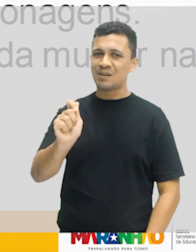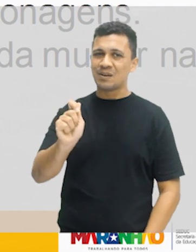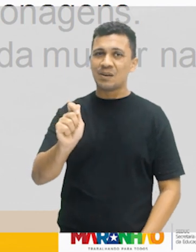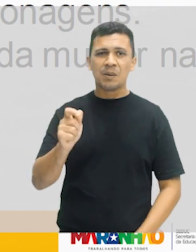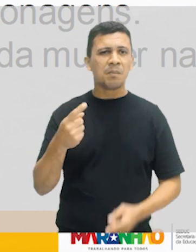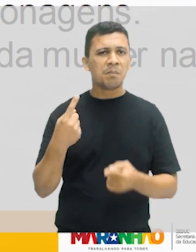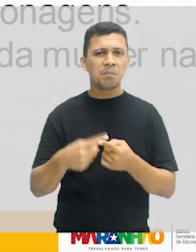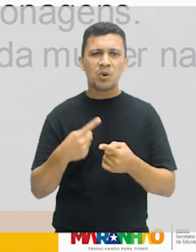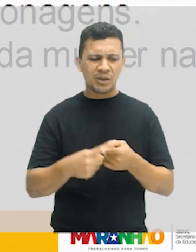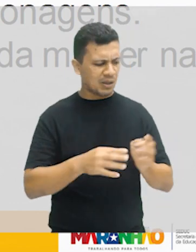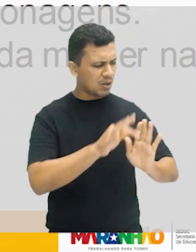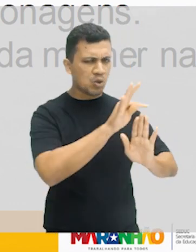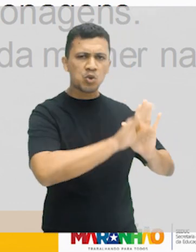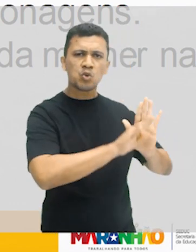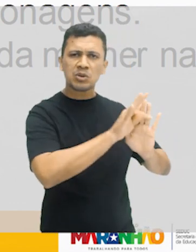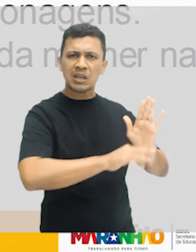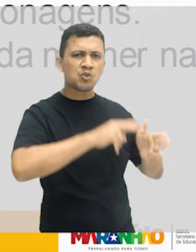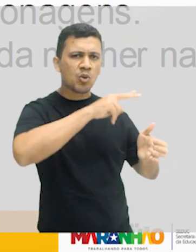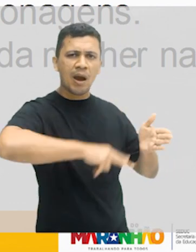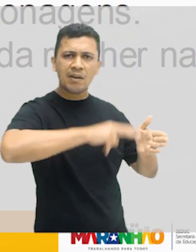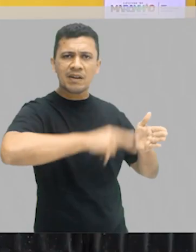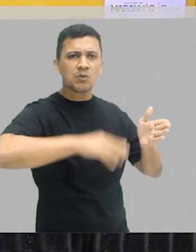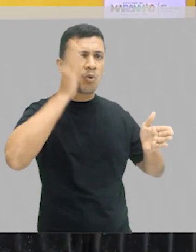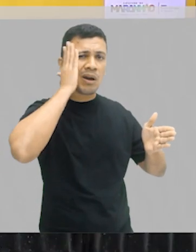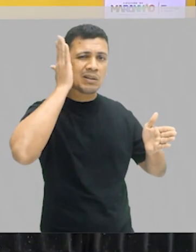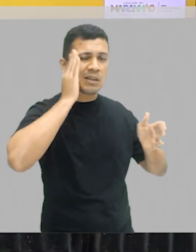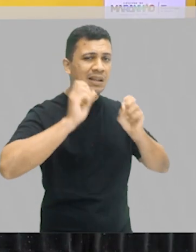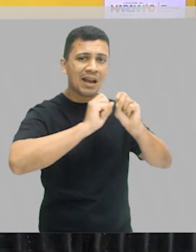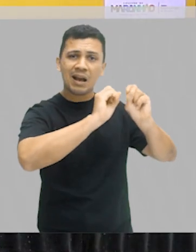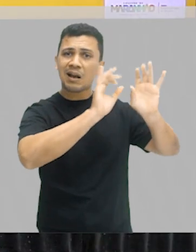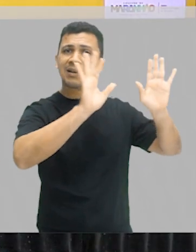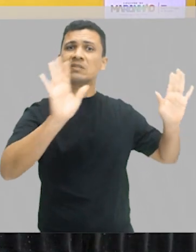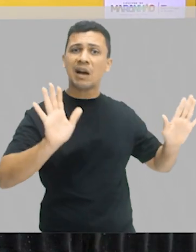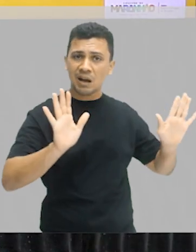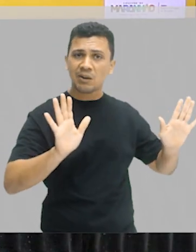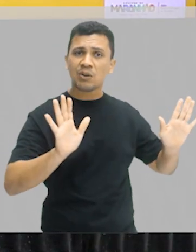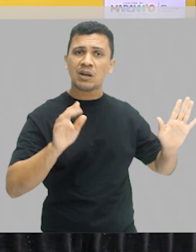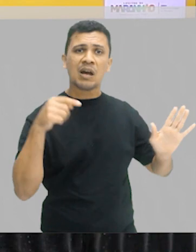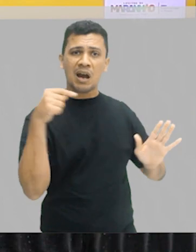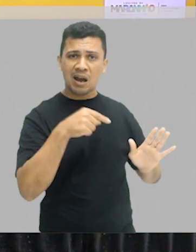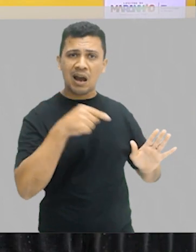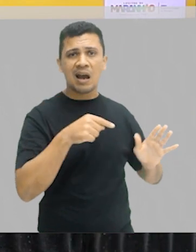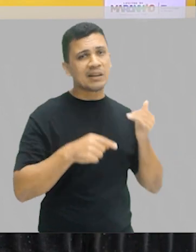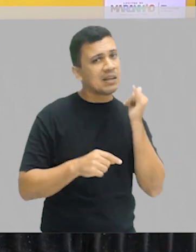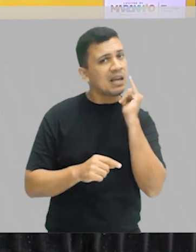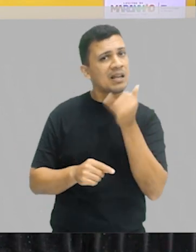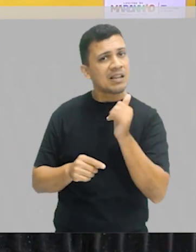muito claro desde o primeiro parágrafo do que se estava falando, né?